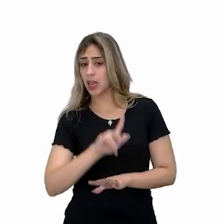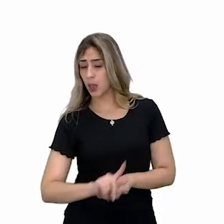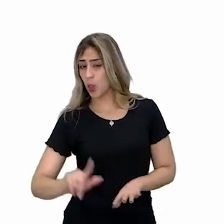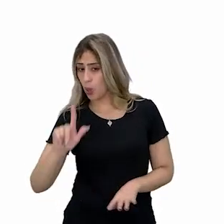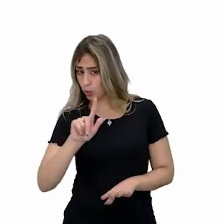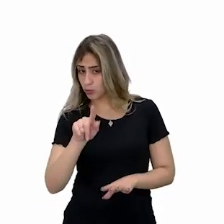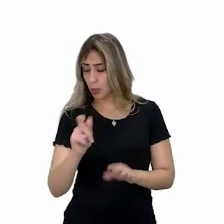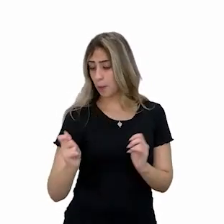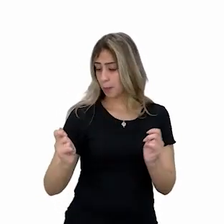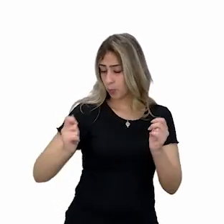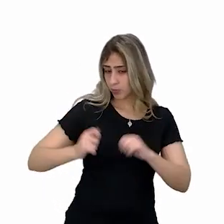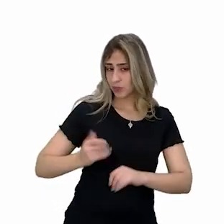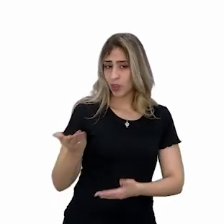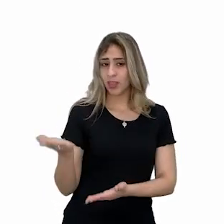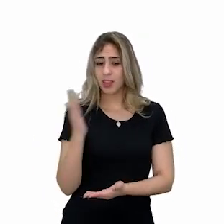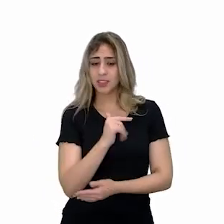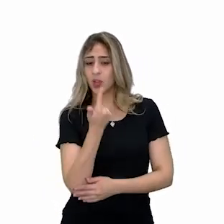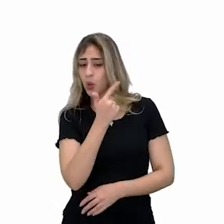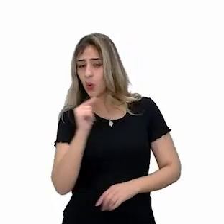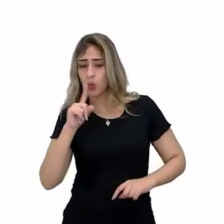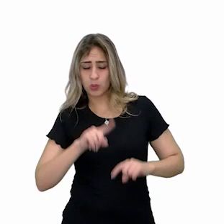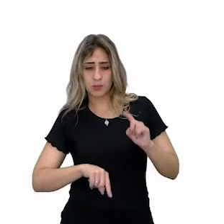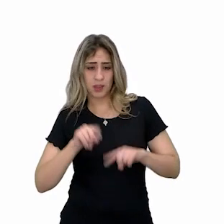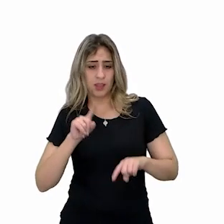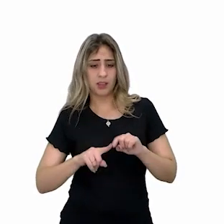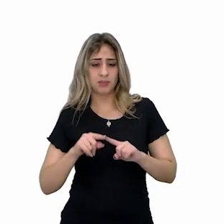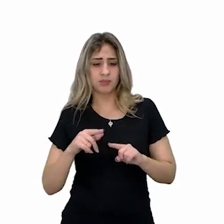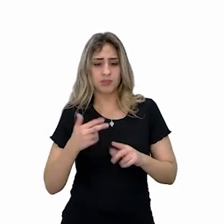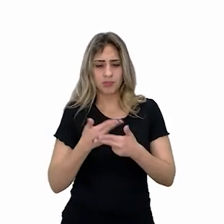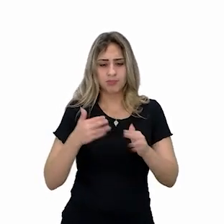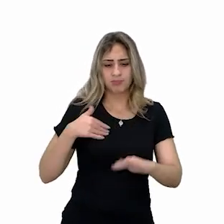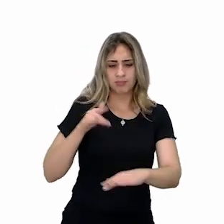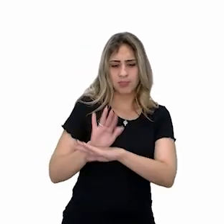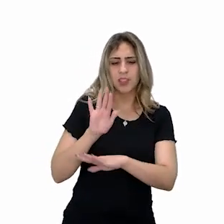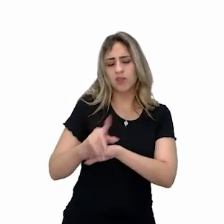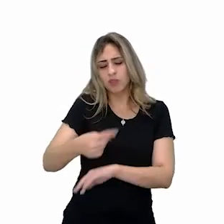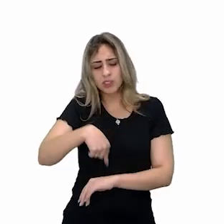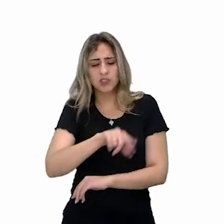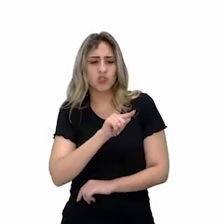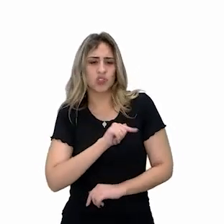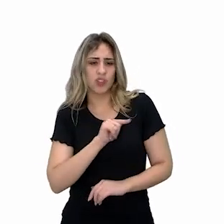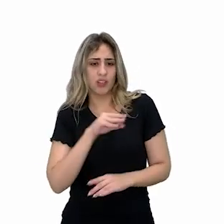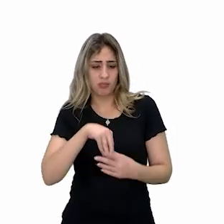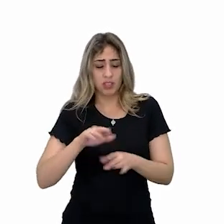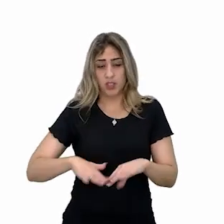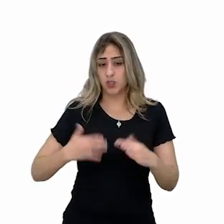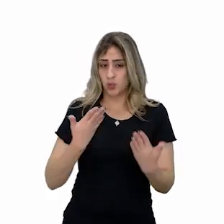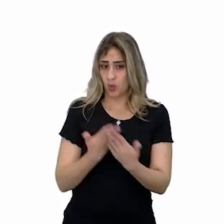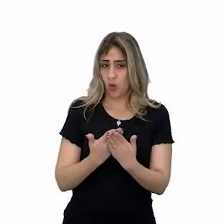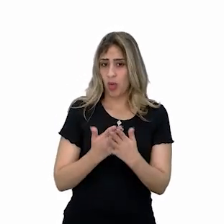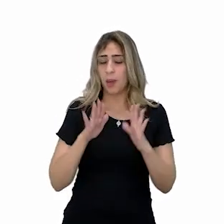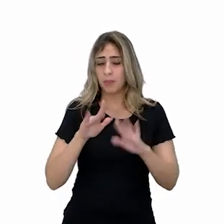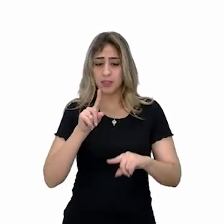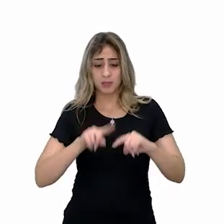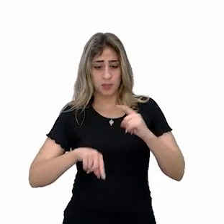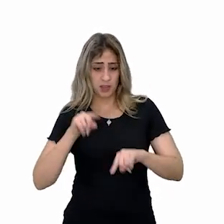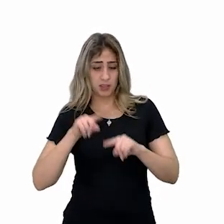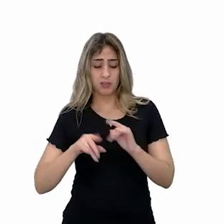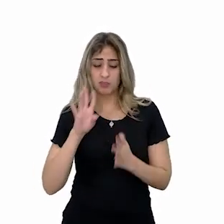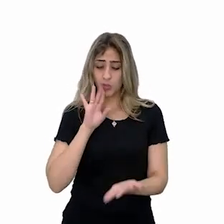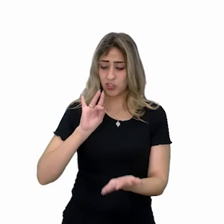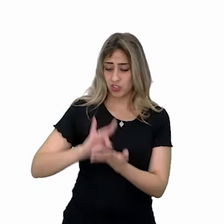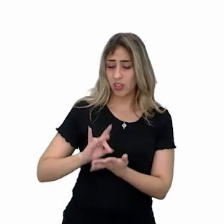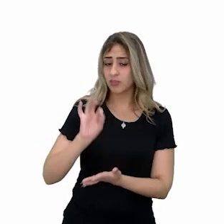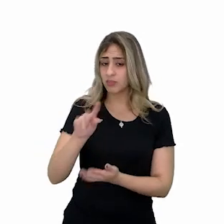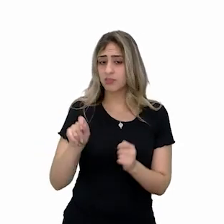for possível, trazer outros materiais e outros reagentes se você estiver aí na sua escola. Mas os materiais originais